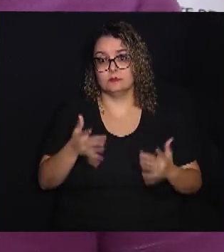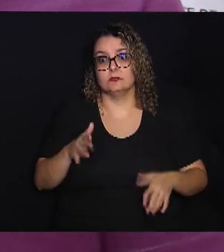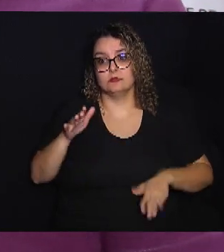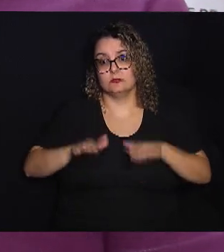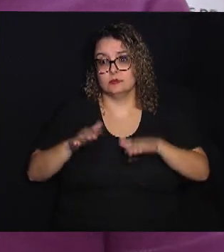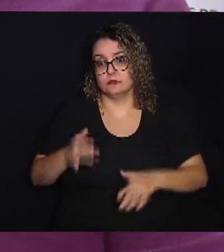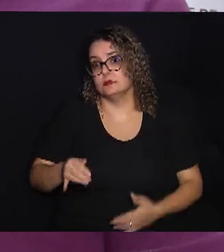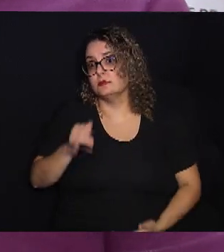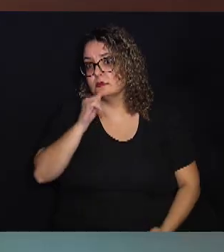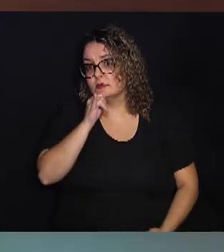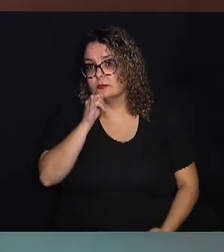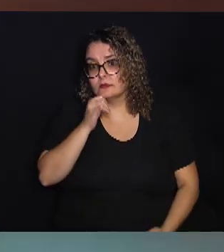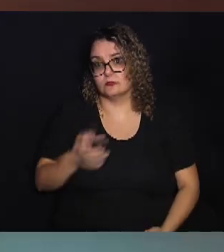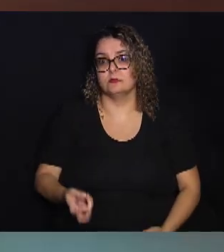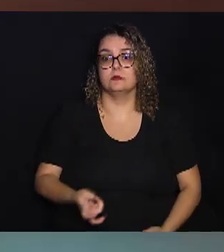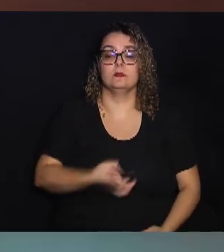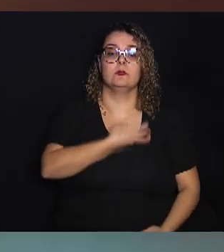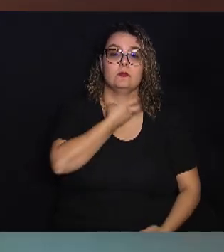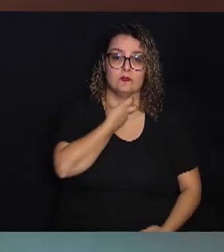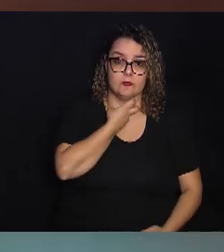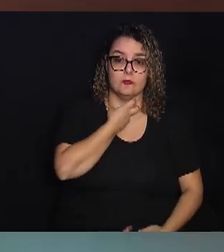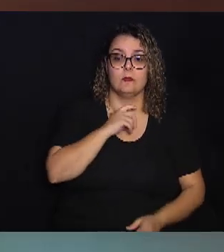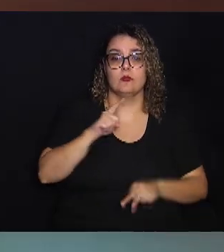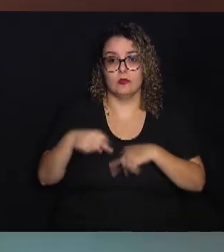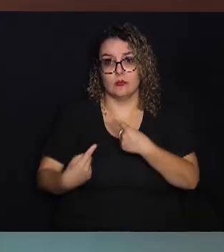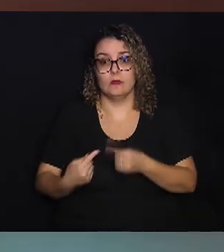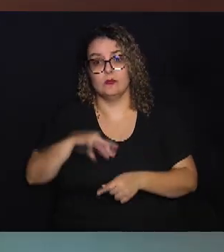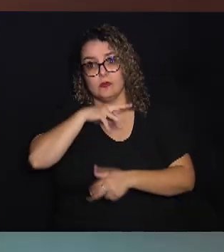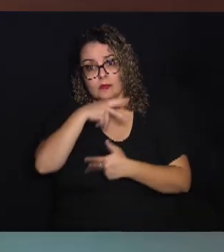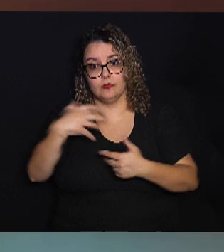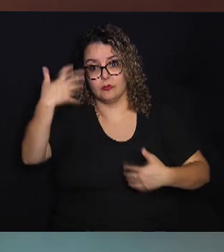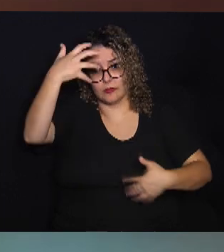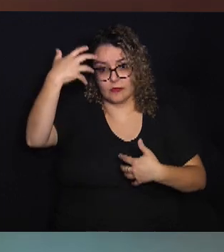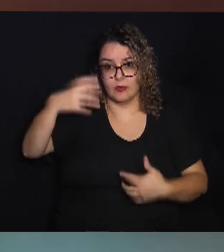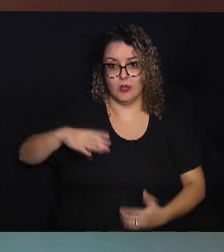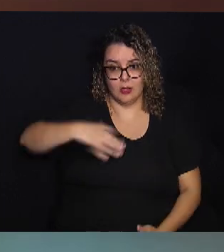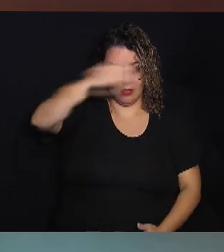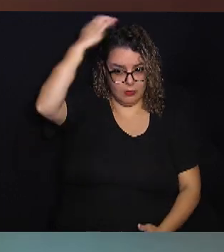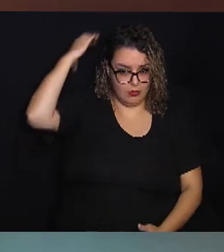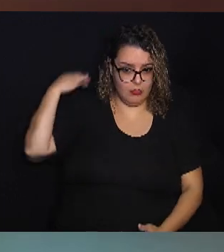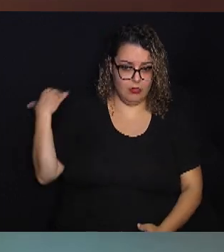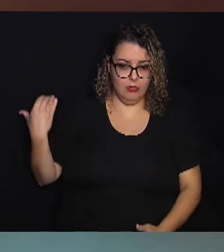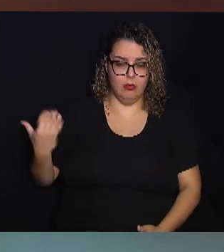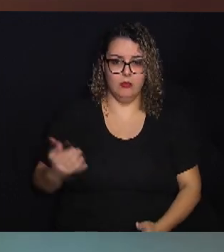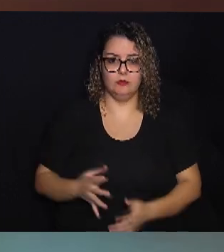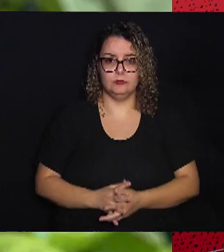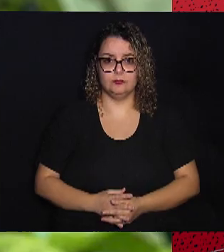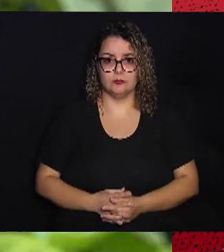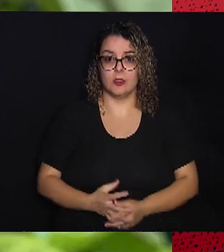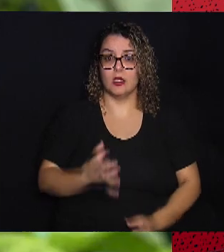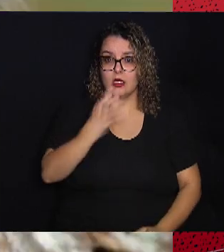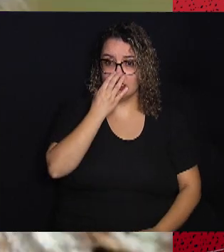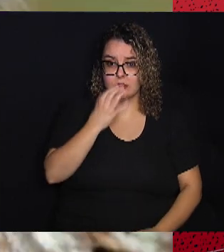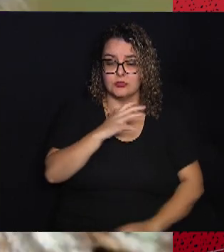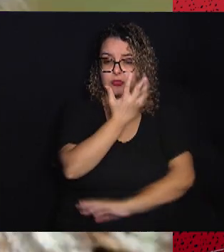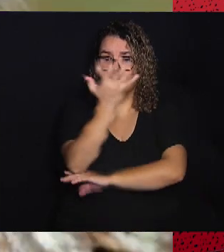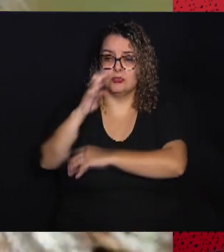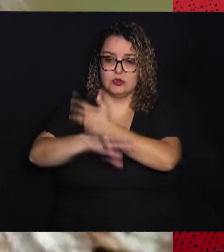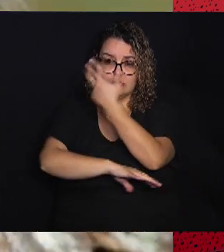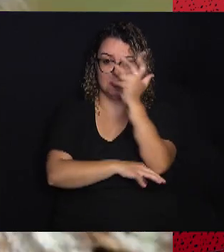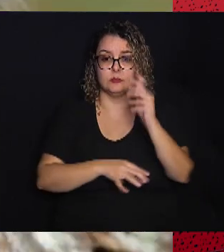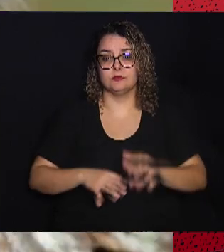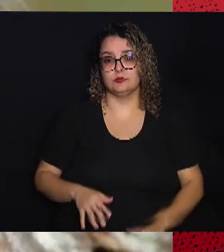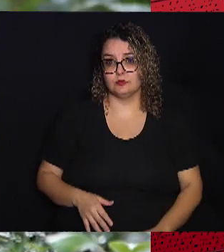evitar ter o contato para ter essa exposição, muitas vezes que nem o morcego mesmo, outros animais silvestres, macacos,